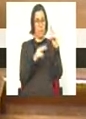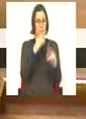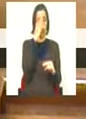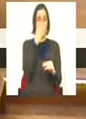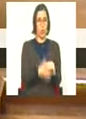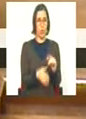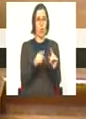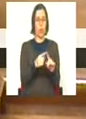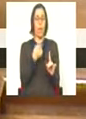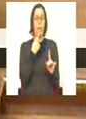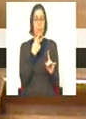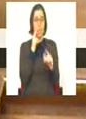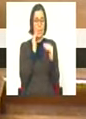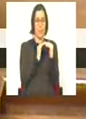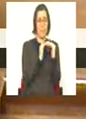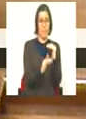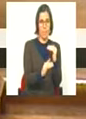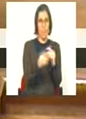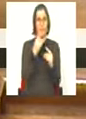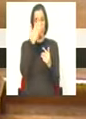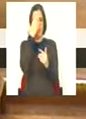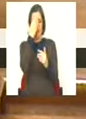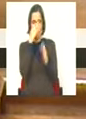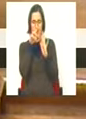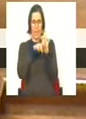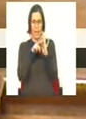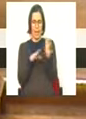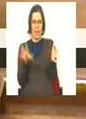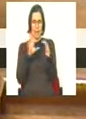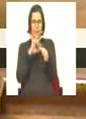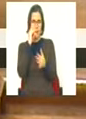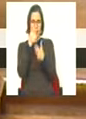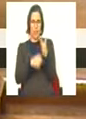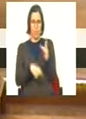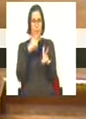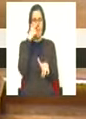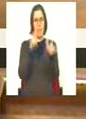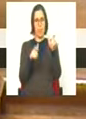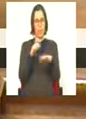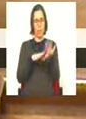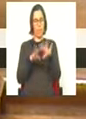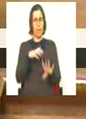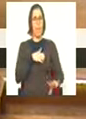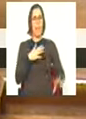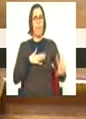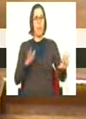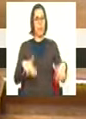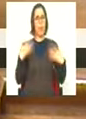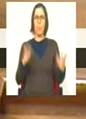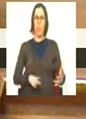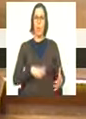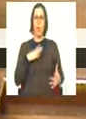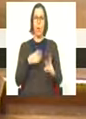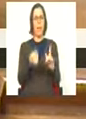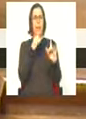justo implica estabilidade e previsibilidade nas regras relativas aos impostos para que as pessoas e as empresas possam ter confiança